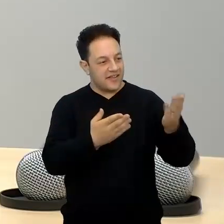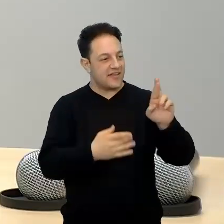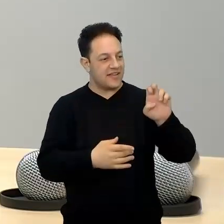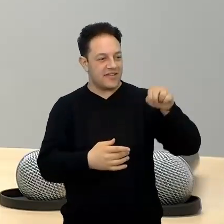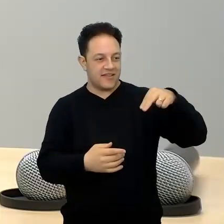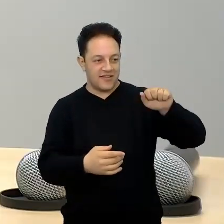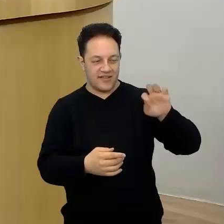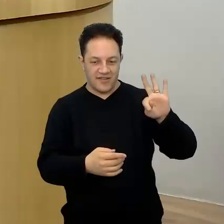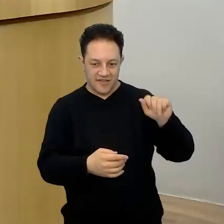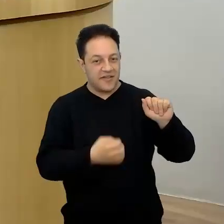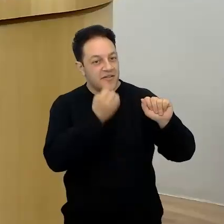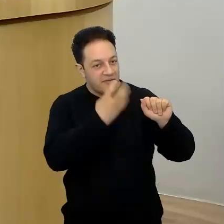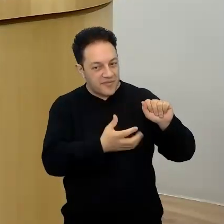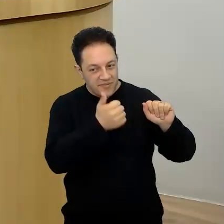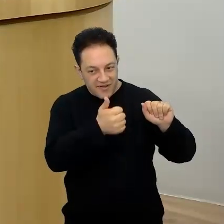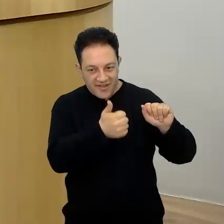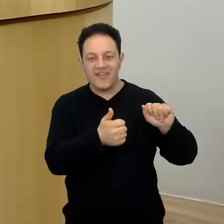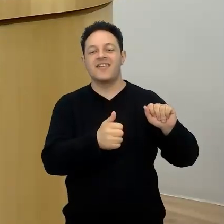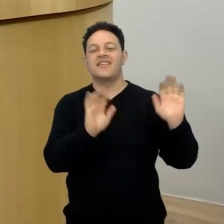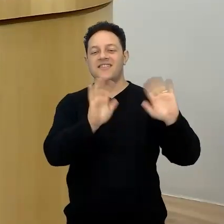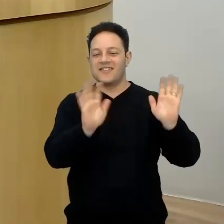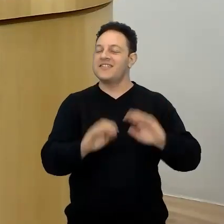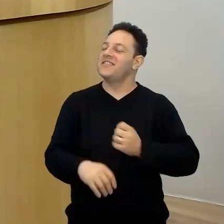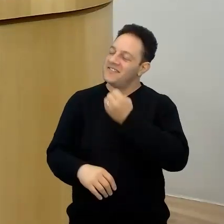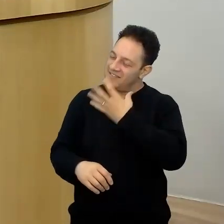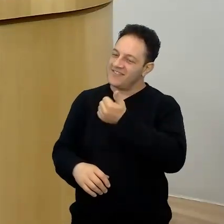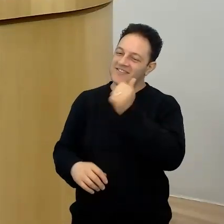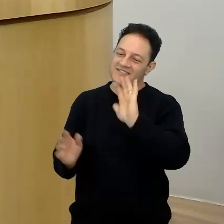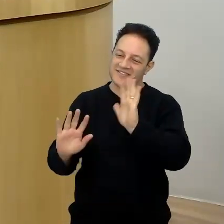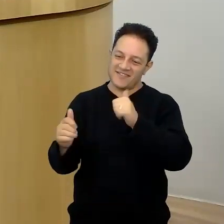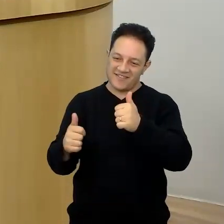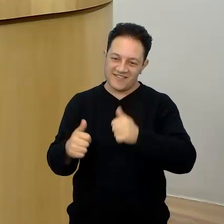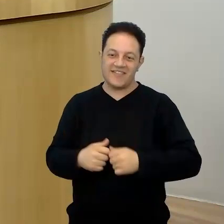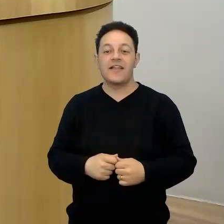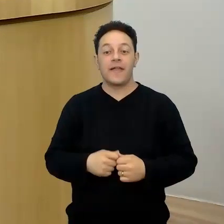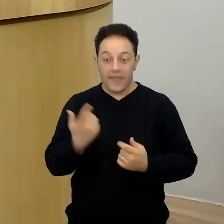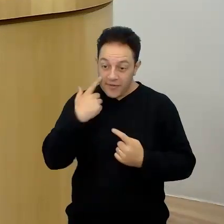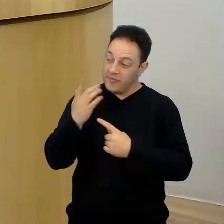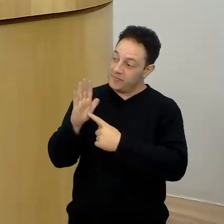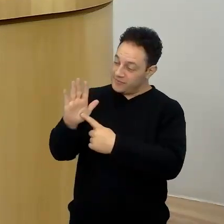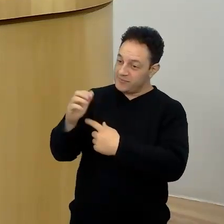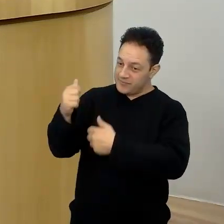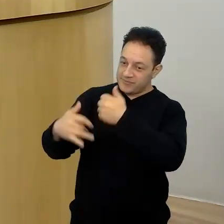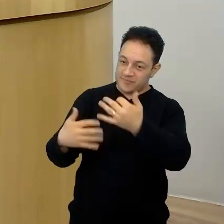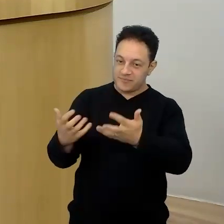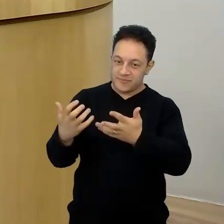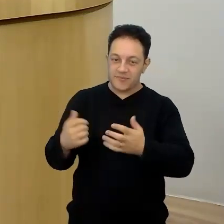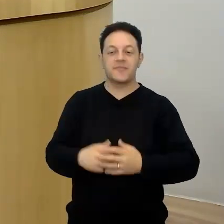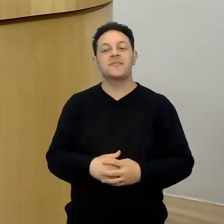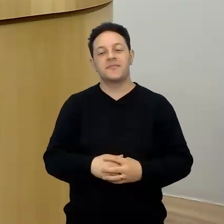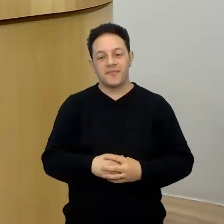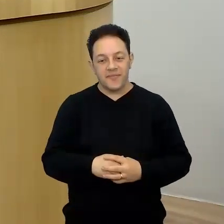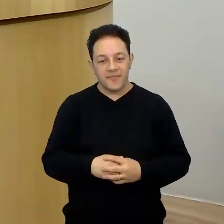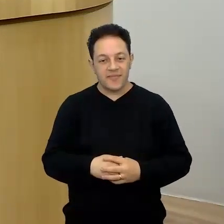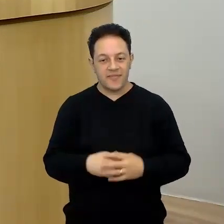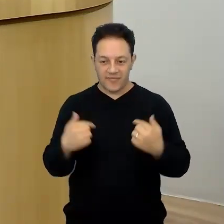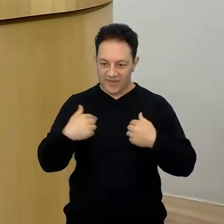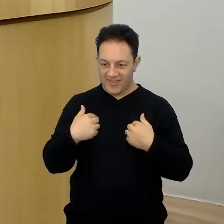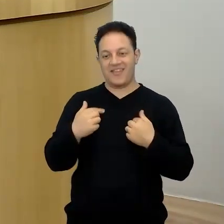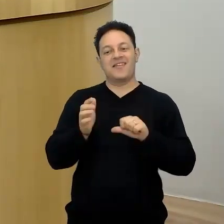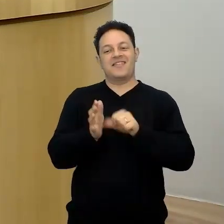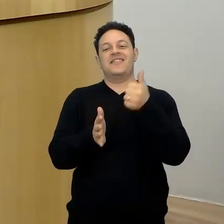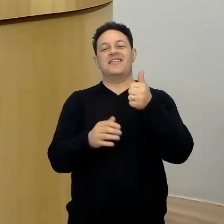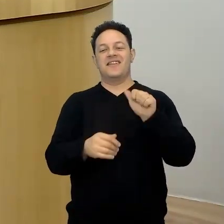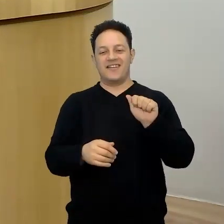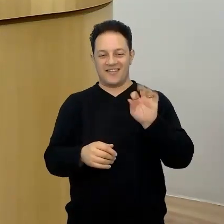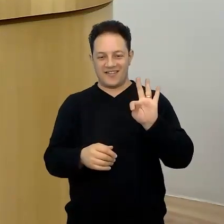Renata. Oi, Renata, tudo bom? Bom dia, Lê, tudo bem? Quer se apresentar? Bom, é a minha primeira TPC